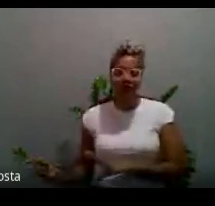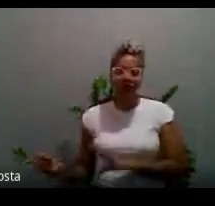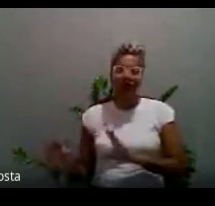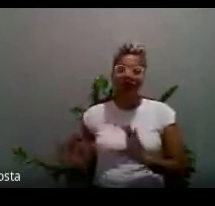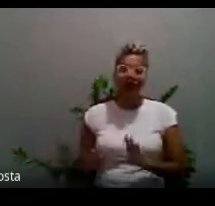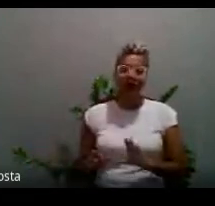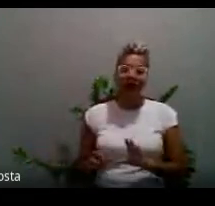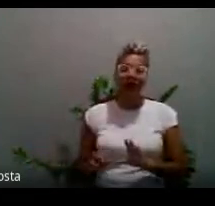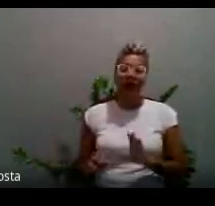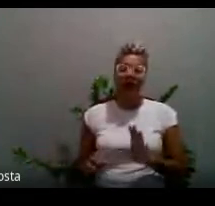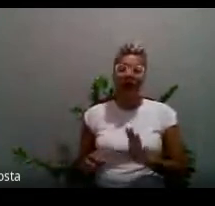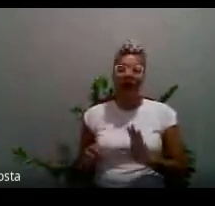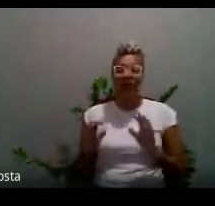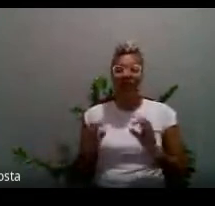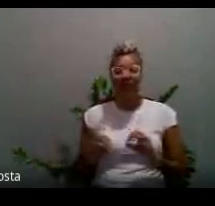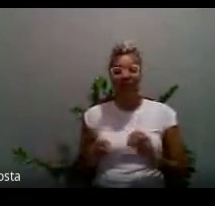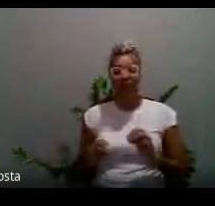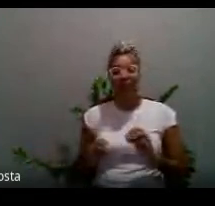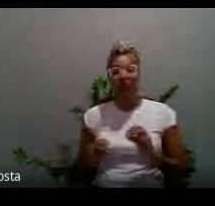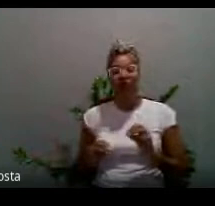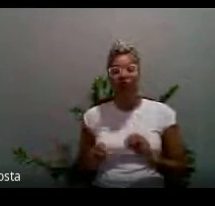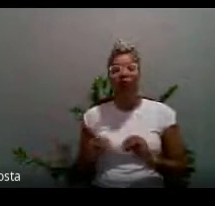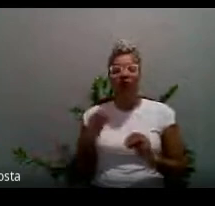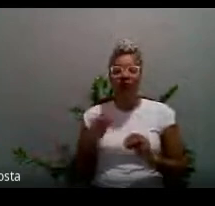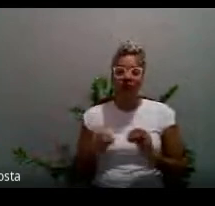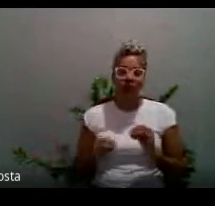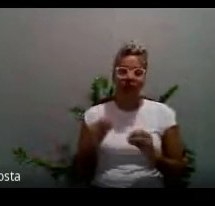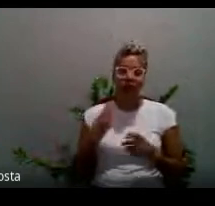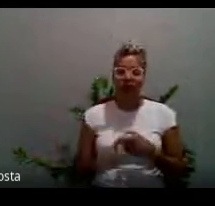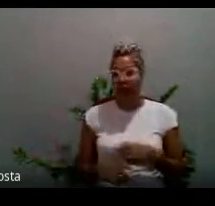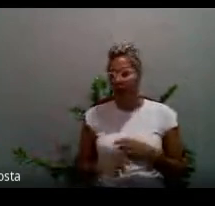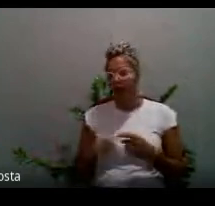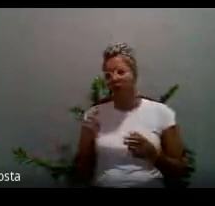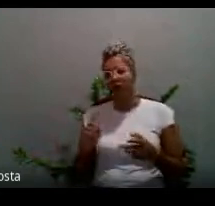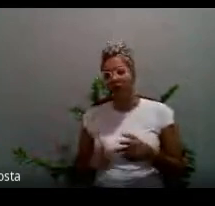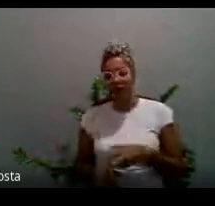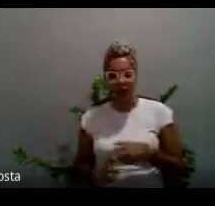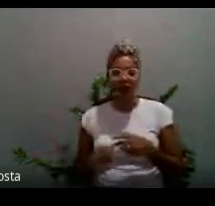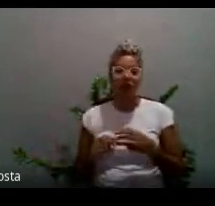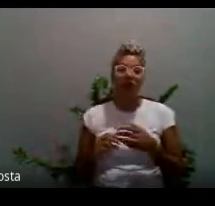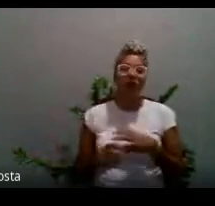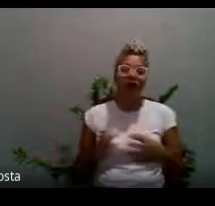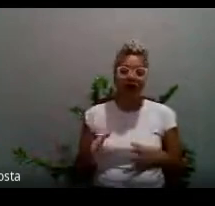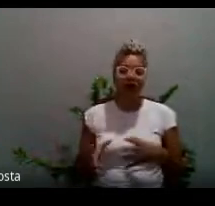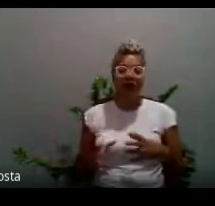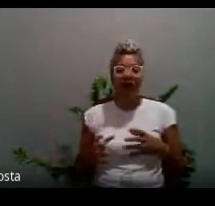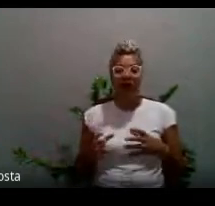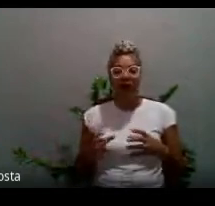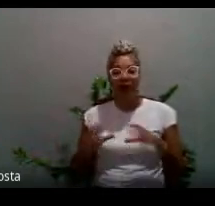PPGCI e, a partir dessa listagem, a gente decidiu o que é que a gente ia mudar, o que é que a gente ia manter, o que é que a gente ia